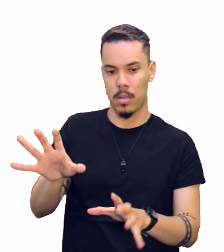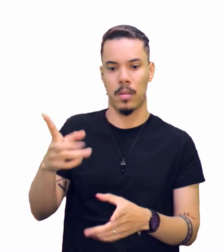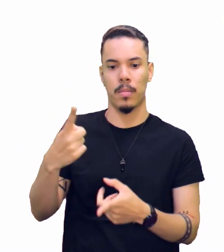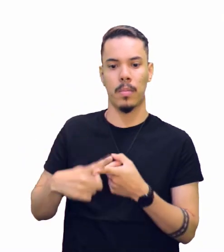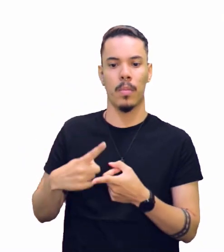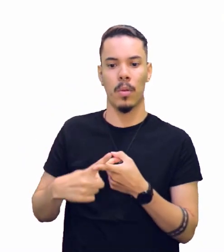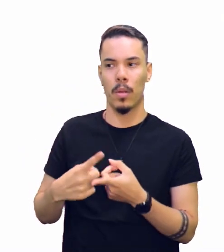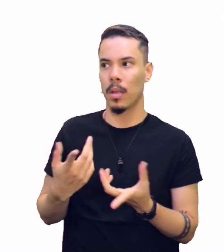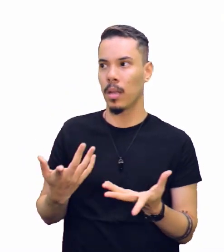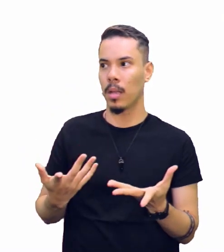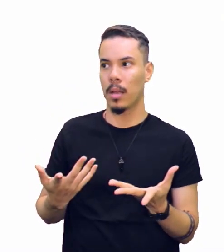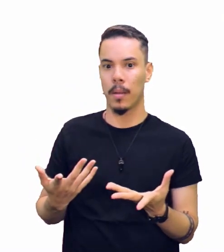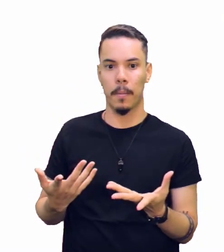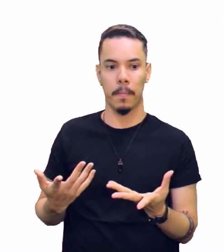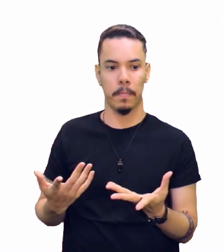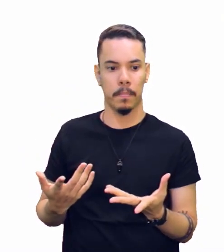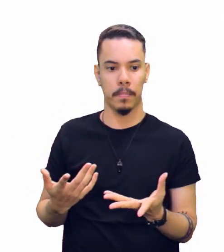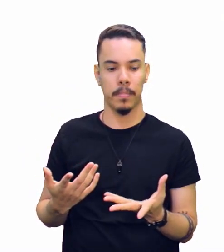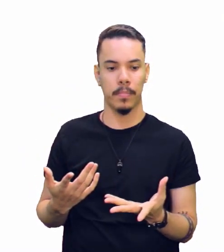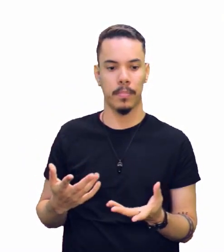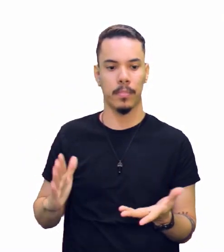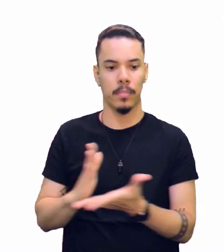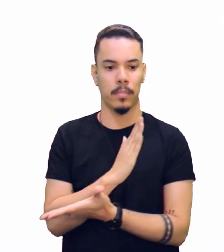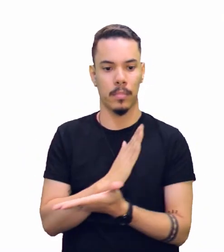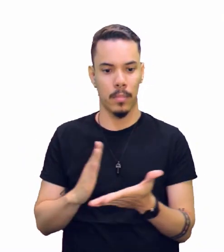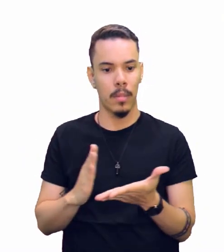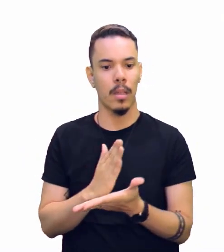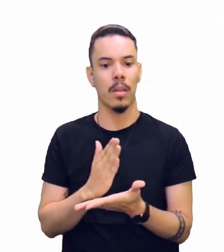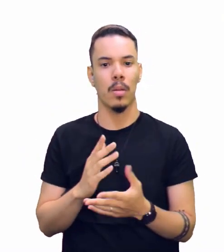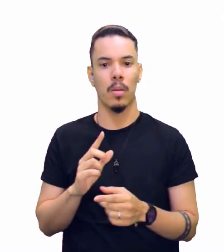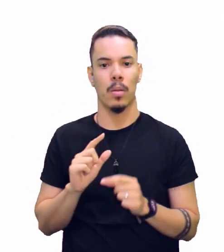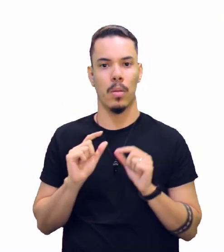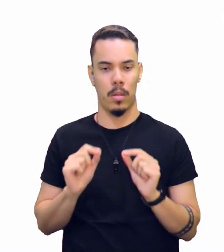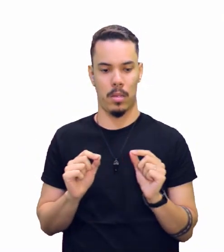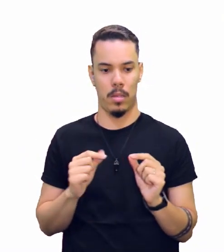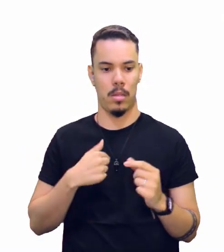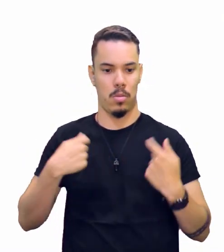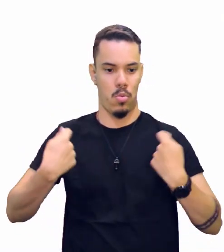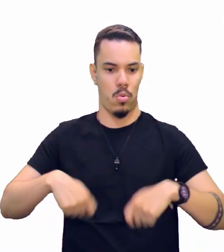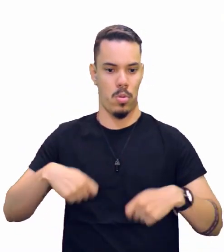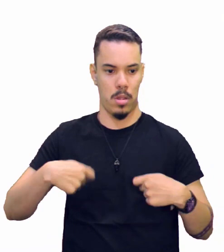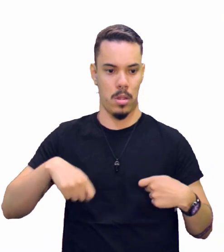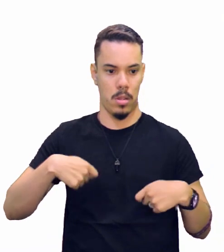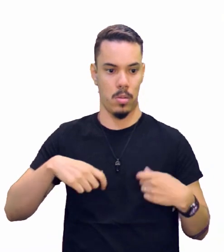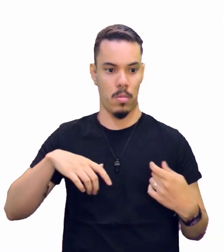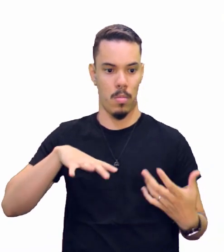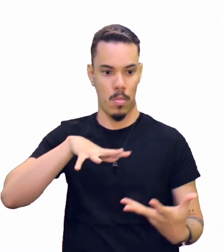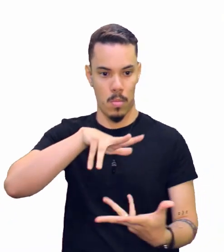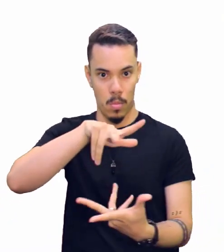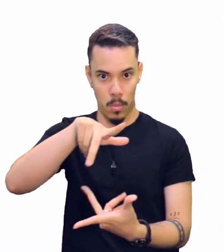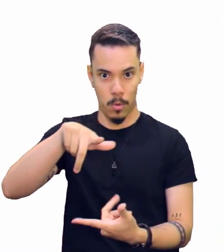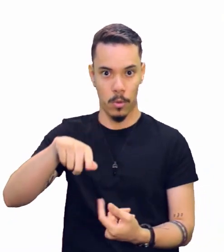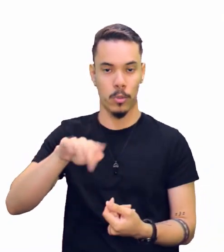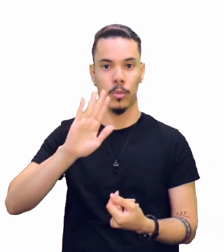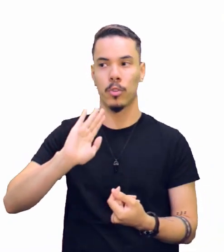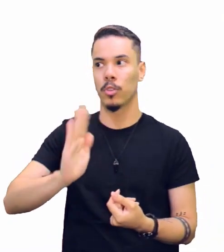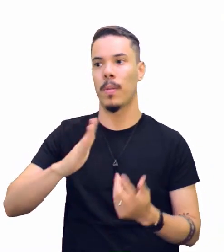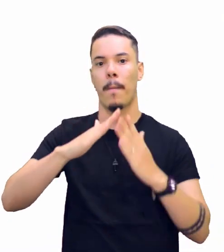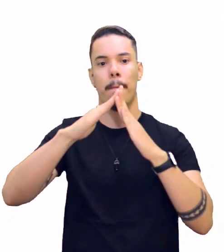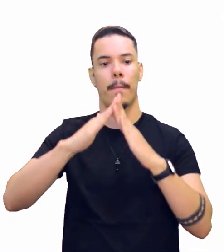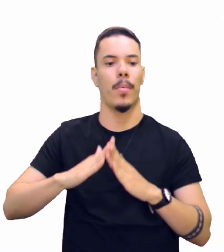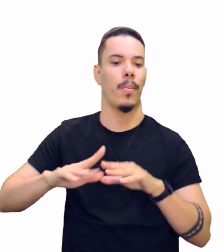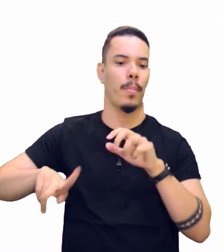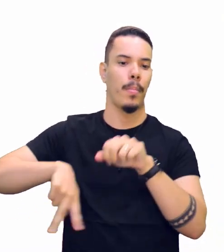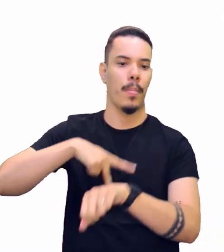i know the world I've lived in several countries eu conheço o mundo Eu morei em diversos